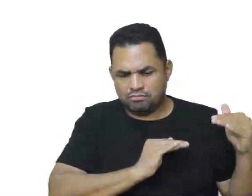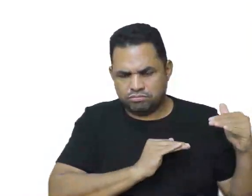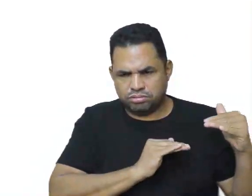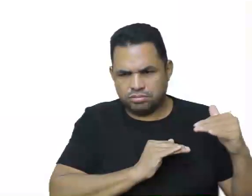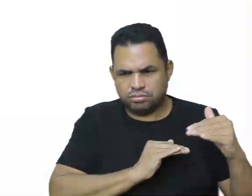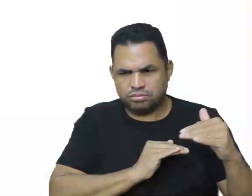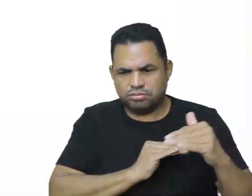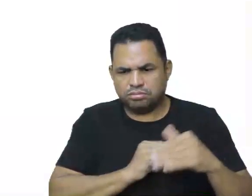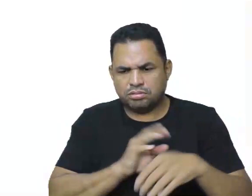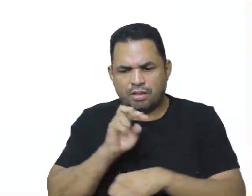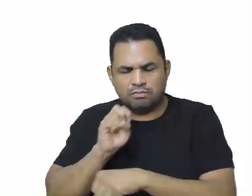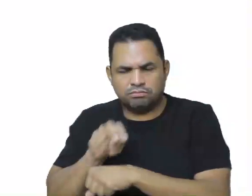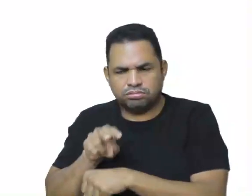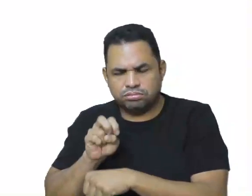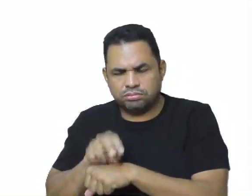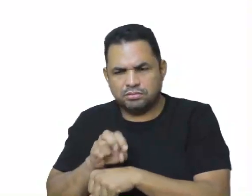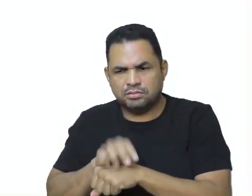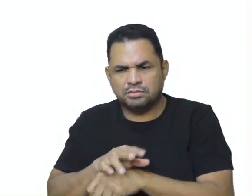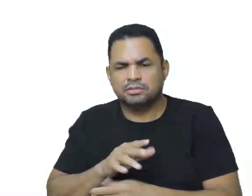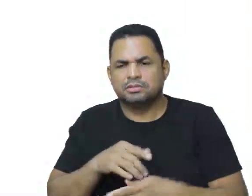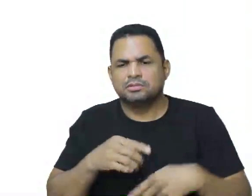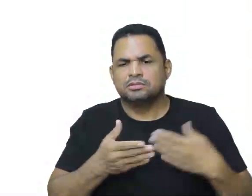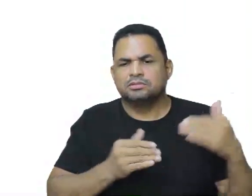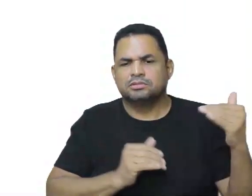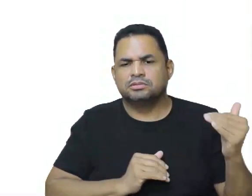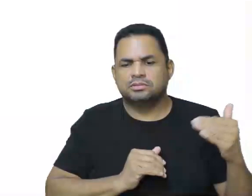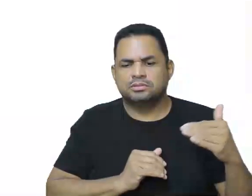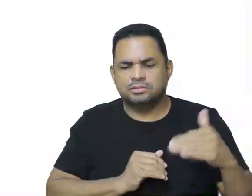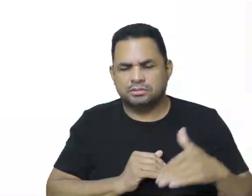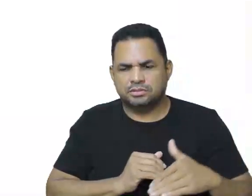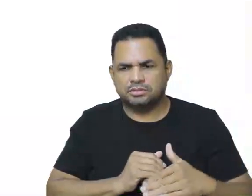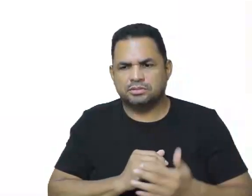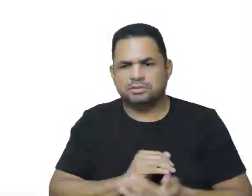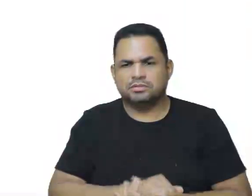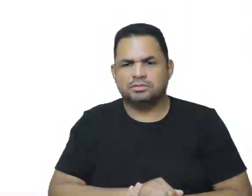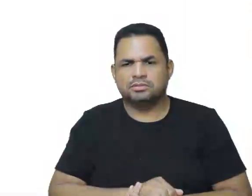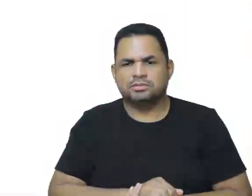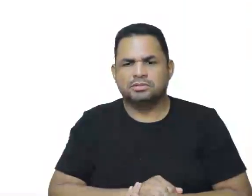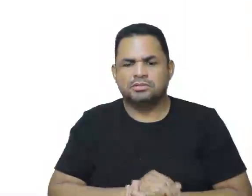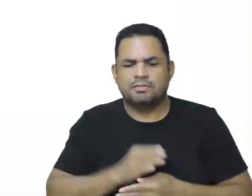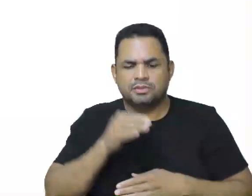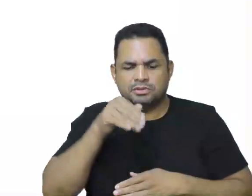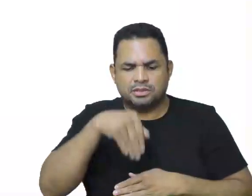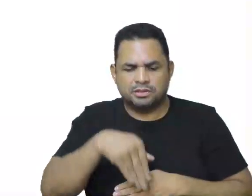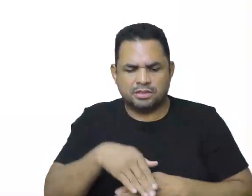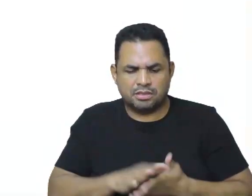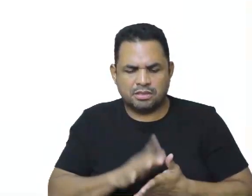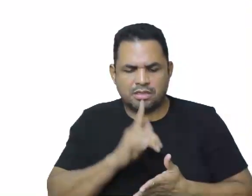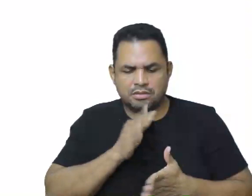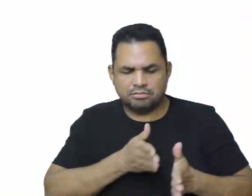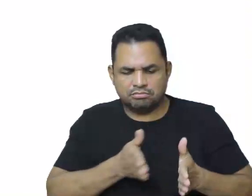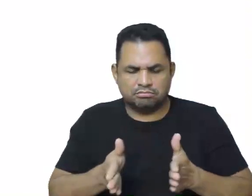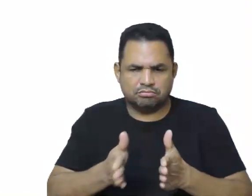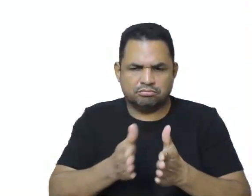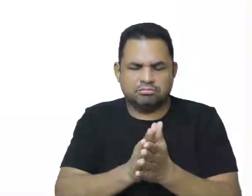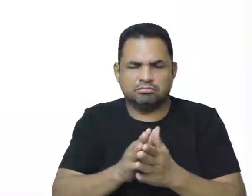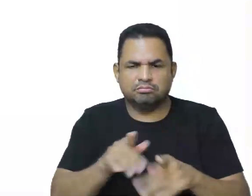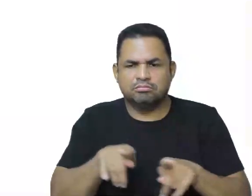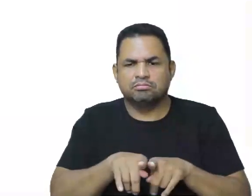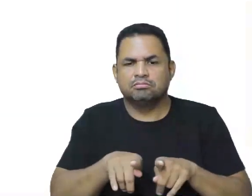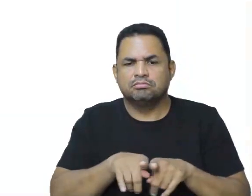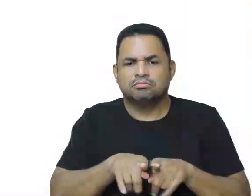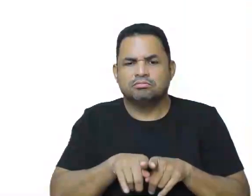vezes agrotóxicos, e são depositados nas áreas de rios e também pode atingir até as